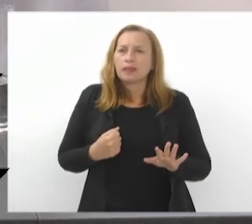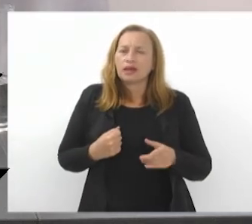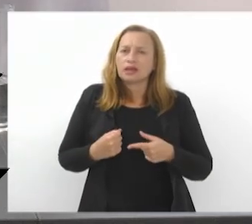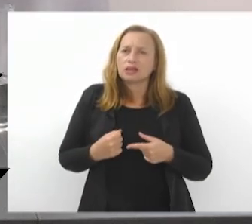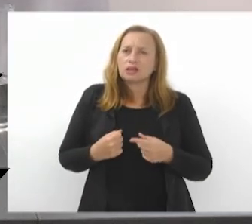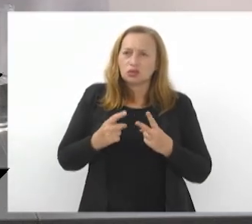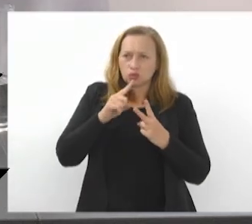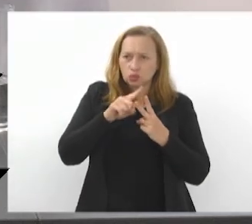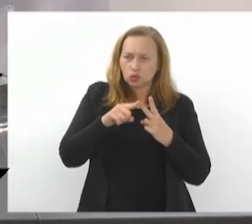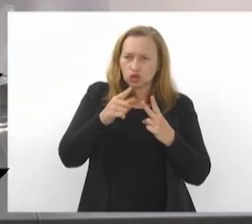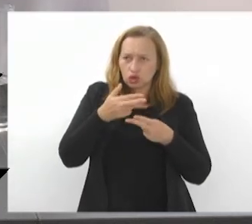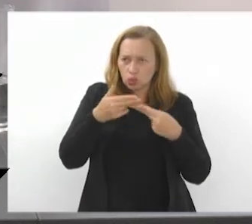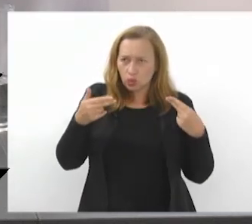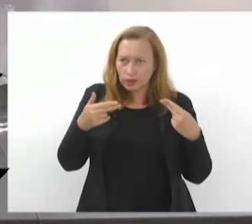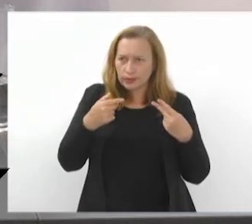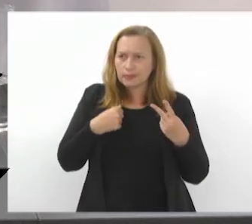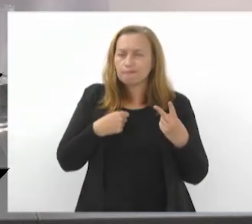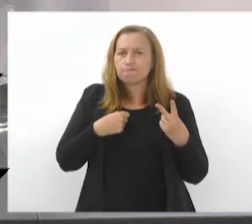Duas coisas.